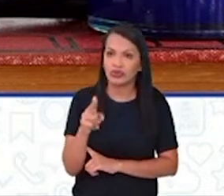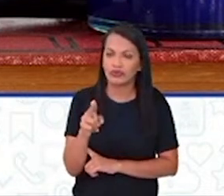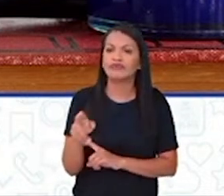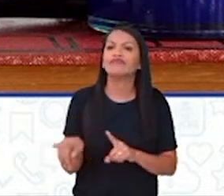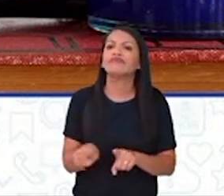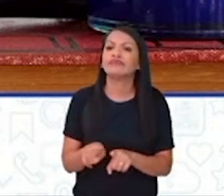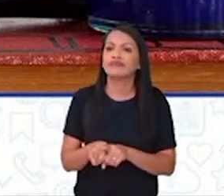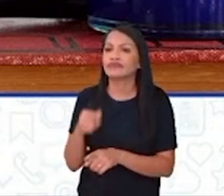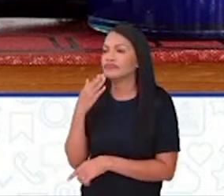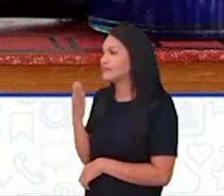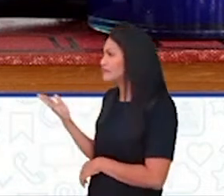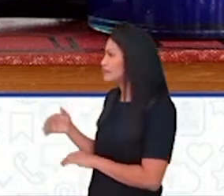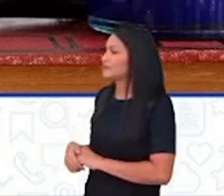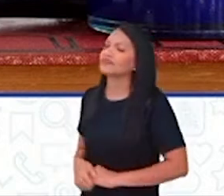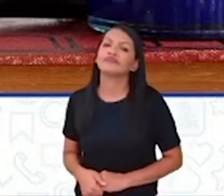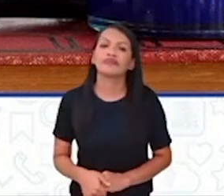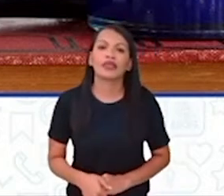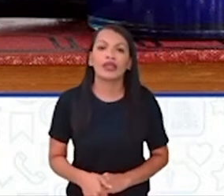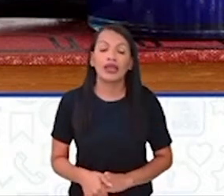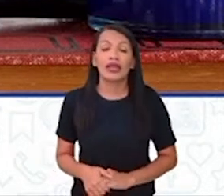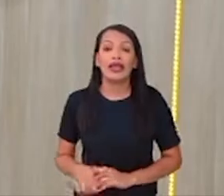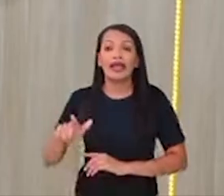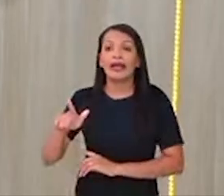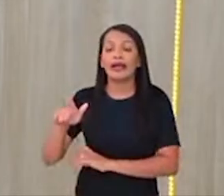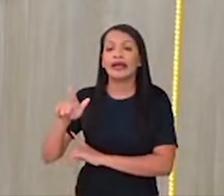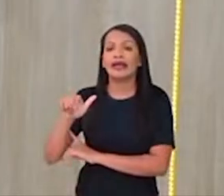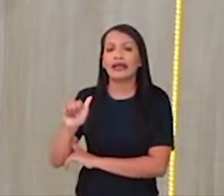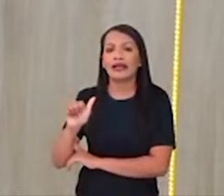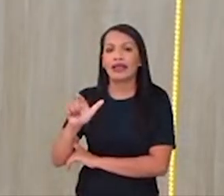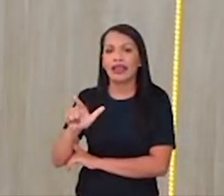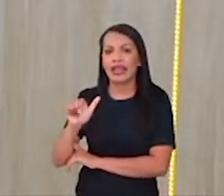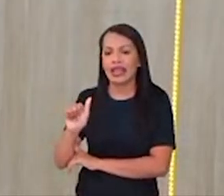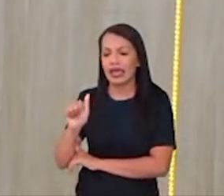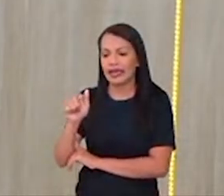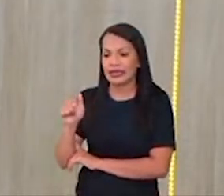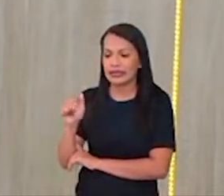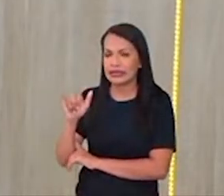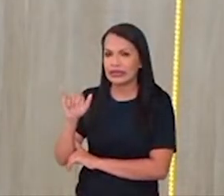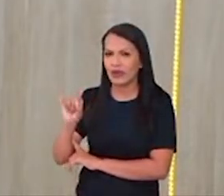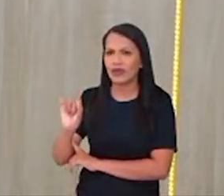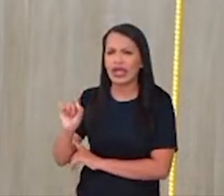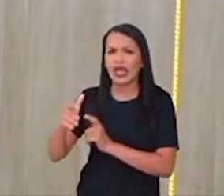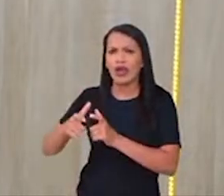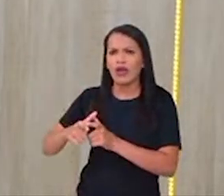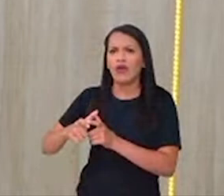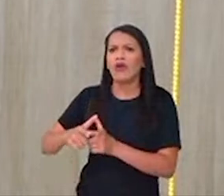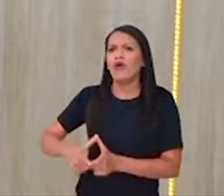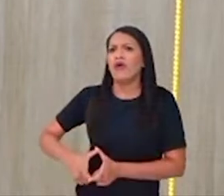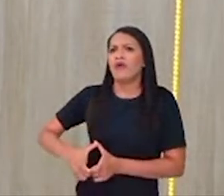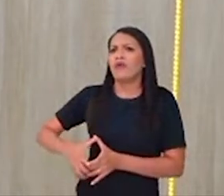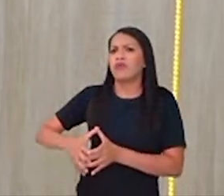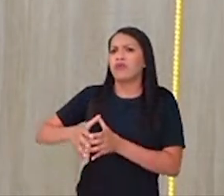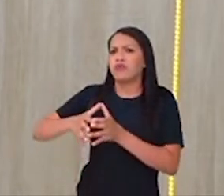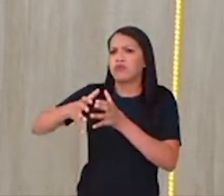Galáxia é um hiperônimo, ou seja, um grupo maior, né, que designa de maneira mais geral estrelas, planetas